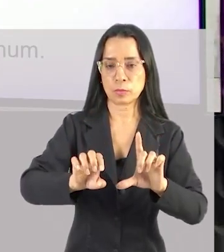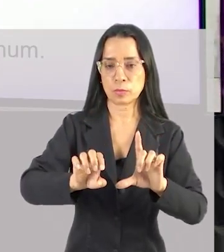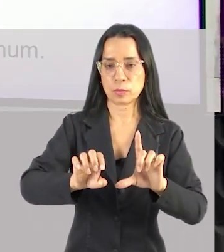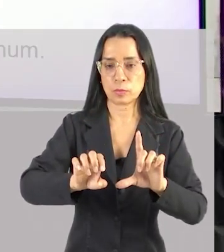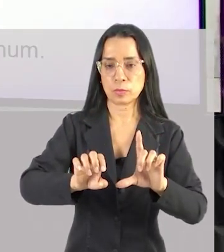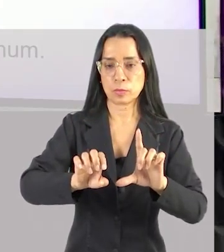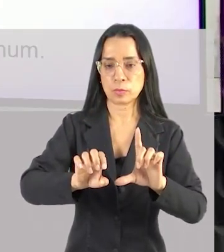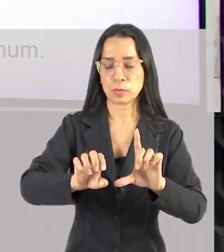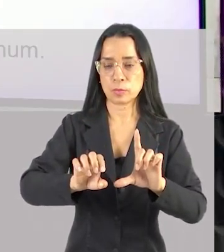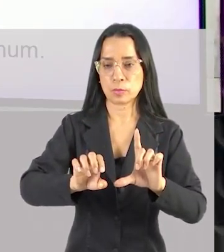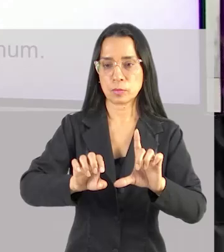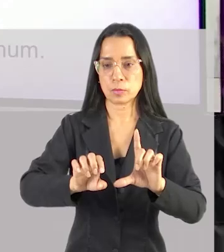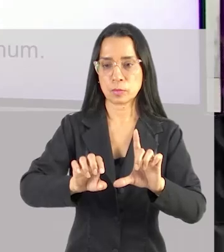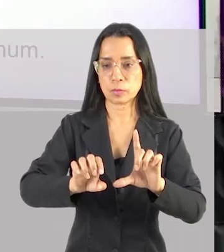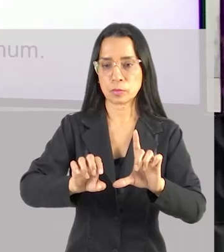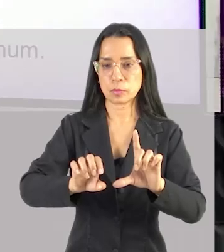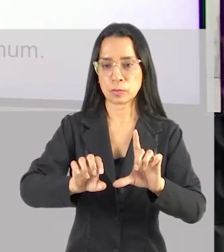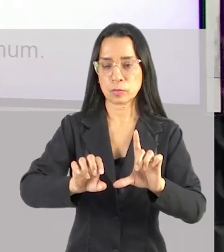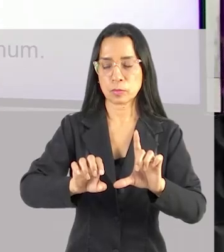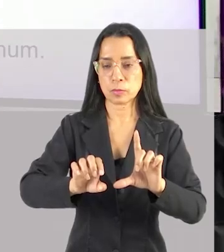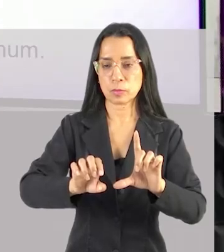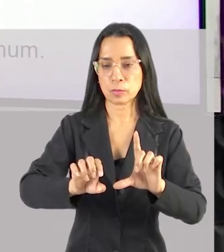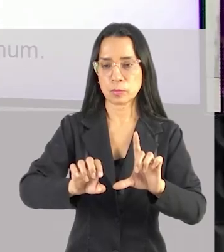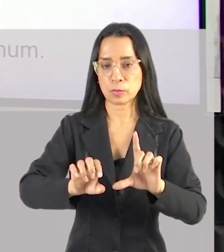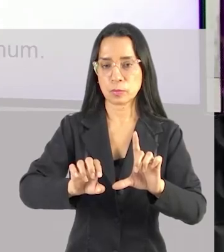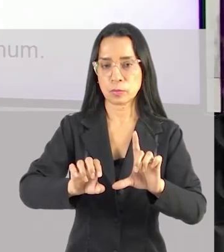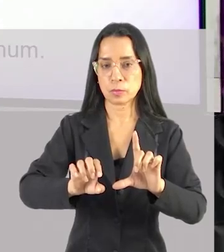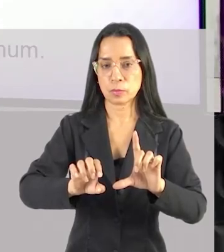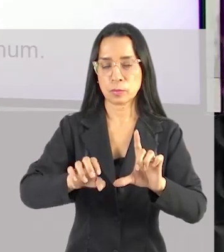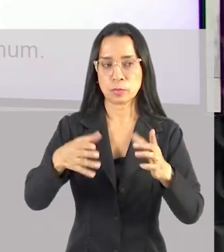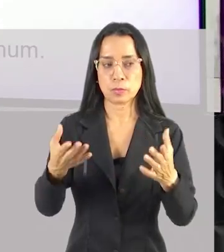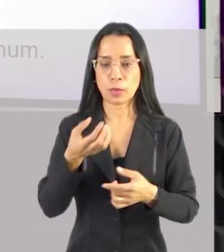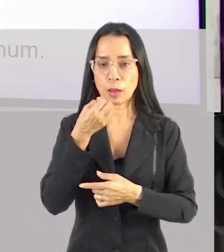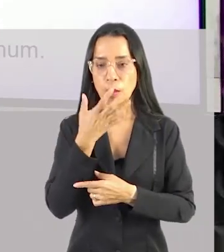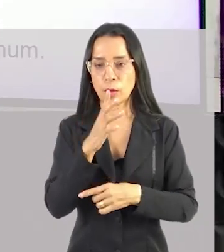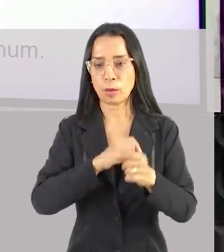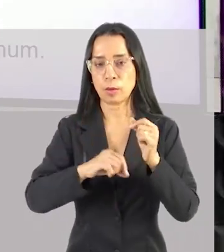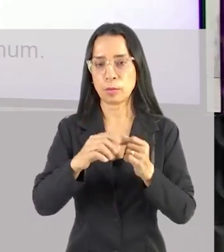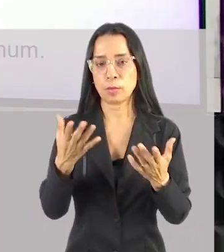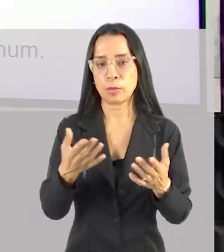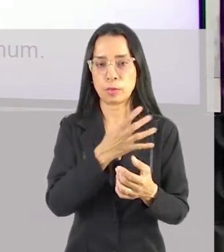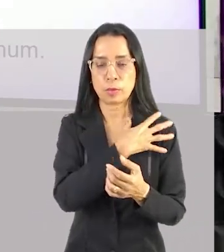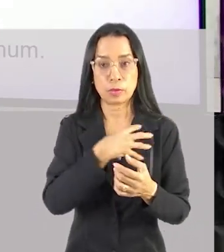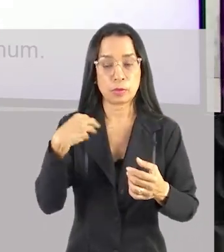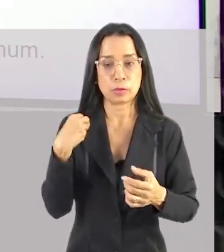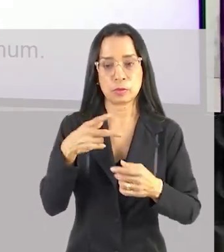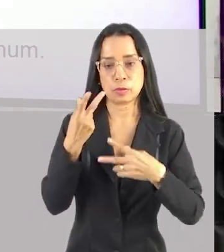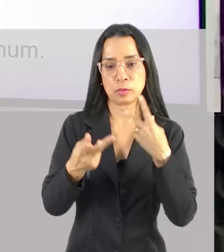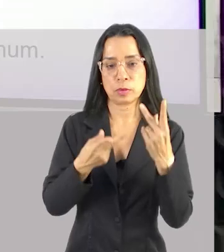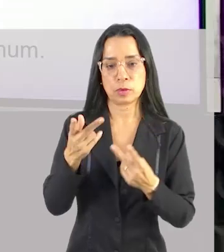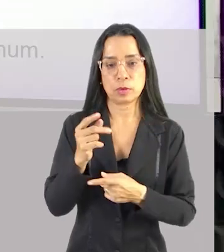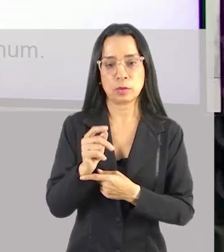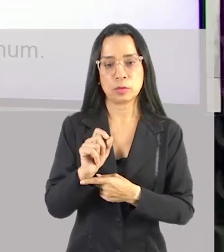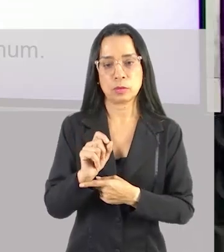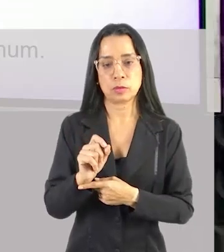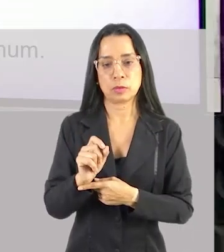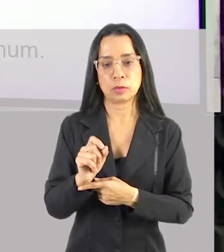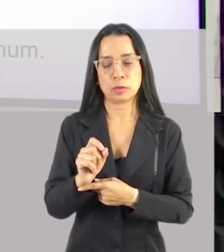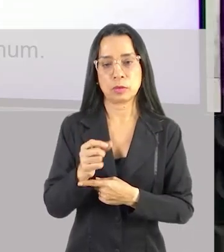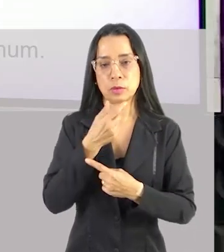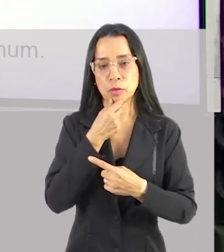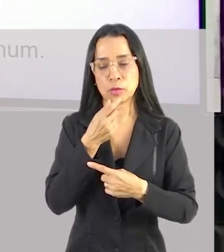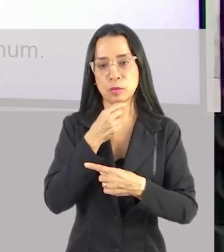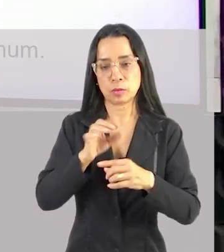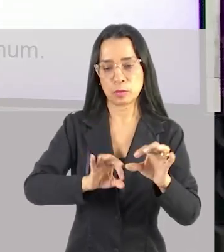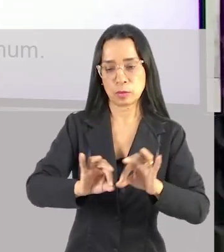A democracia protege as atividades políticas necessárias para o bem comum. Bom, o Aristóteles falou. O Aristóteles diz que o